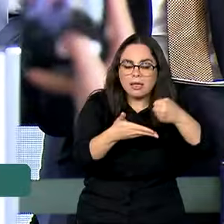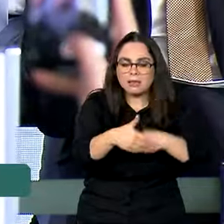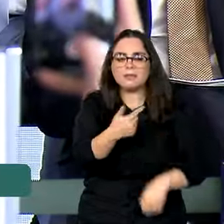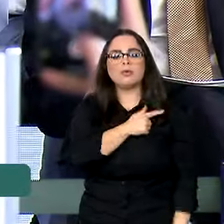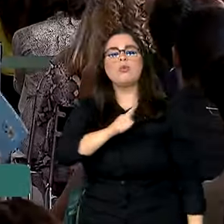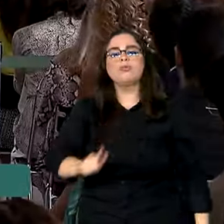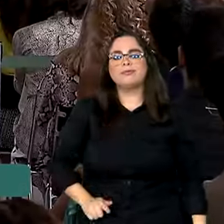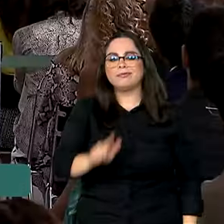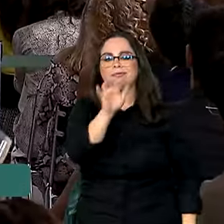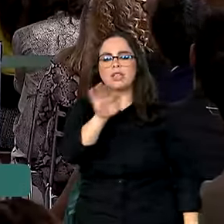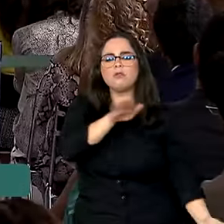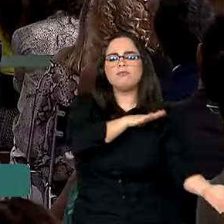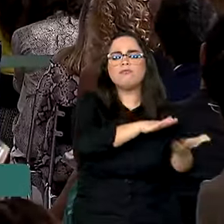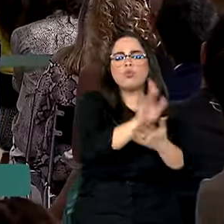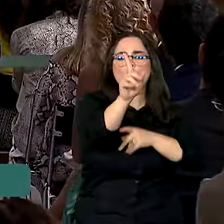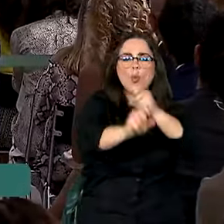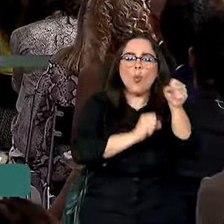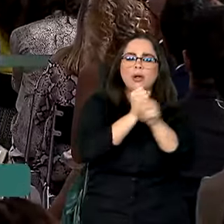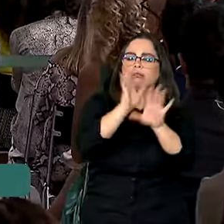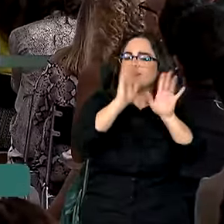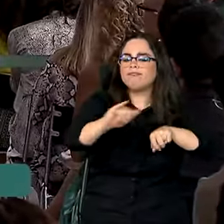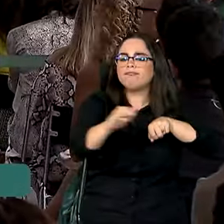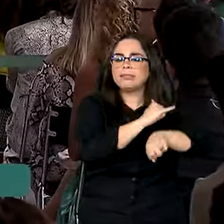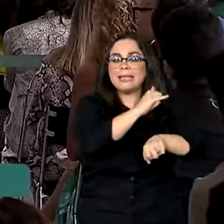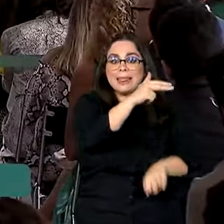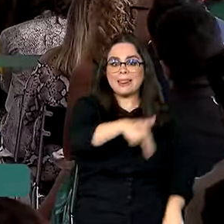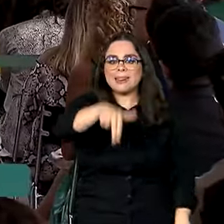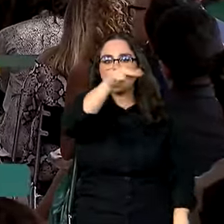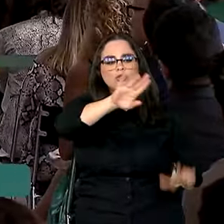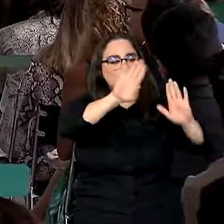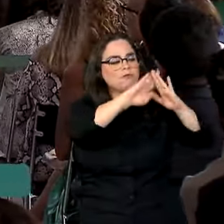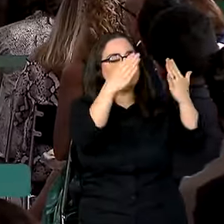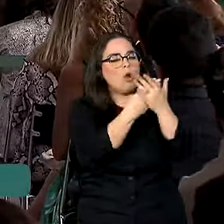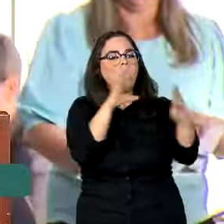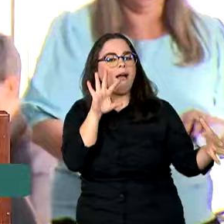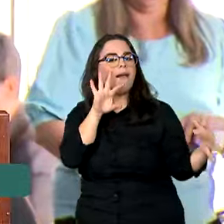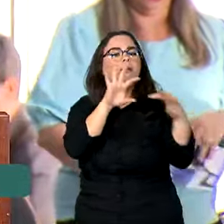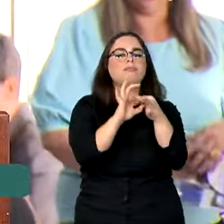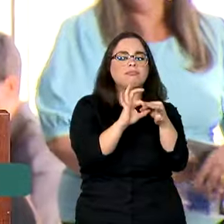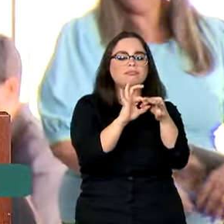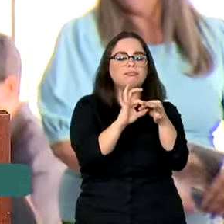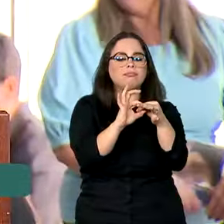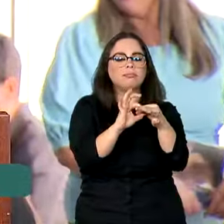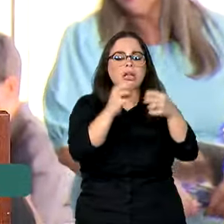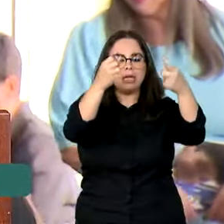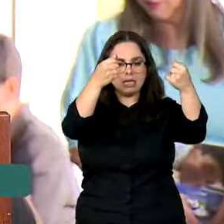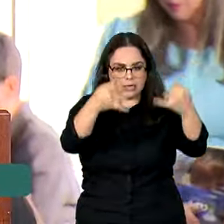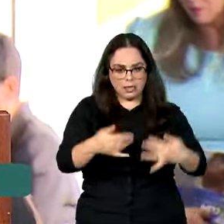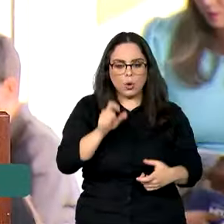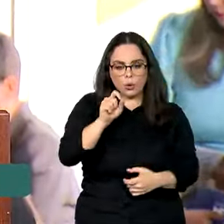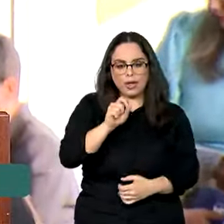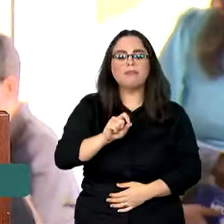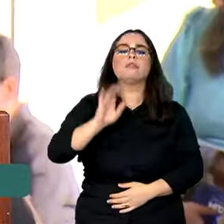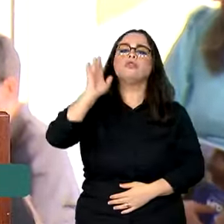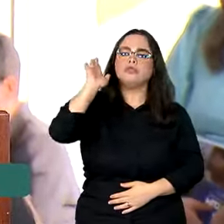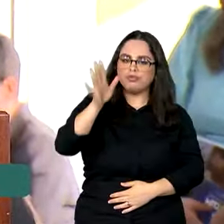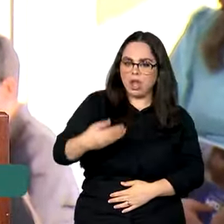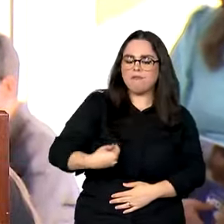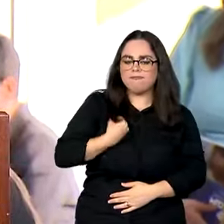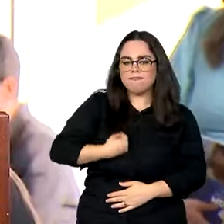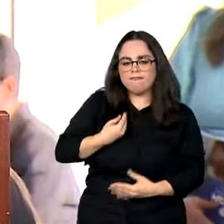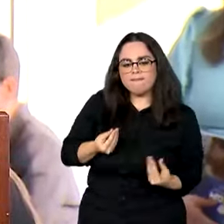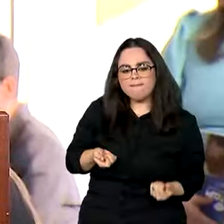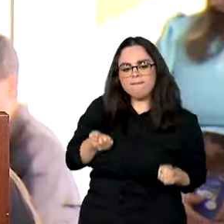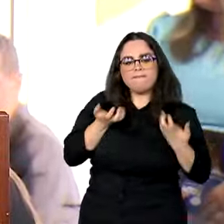federal lançou, há 1 ano, a Estratégia Nacional de Escolas Conectadas. Além de